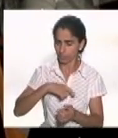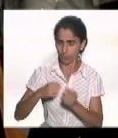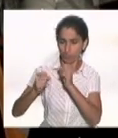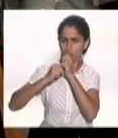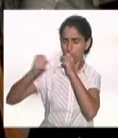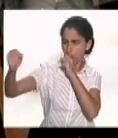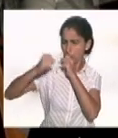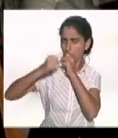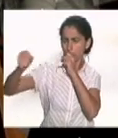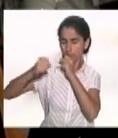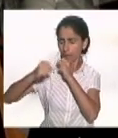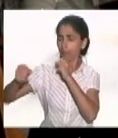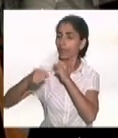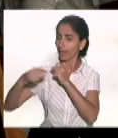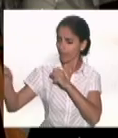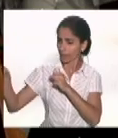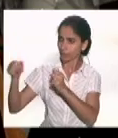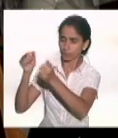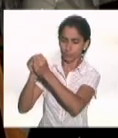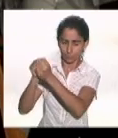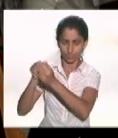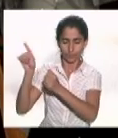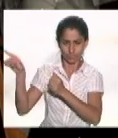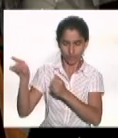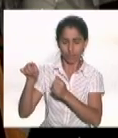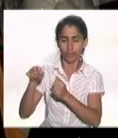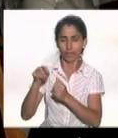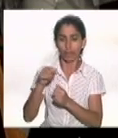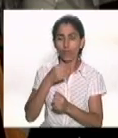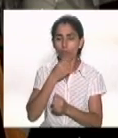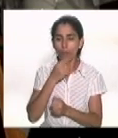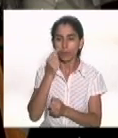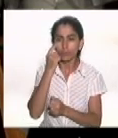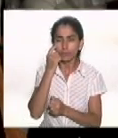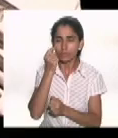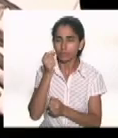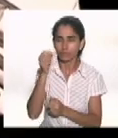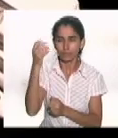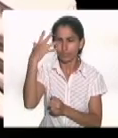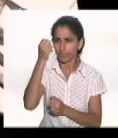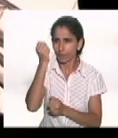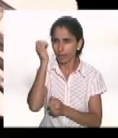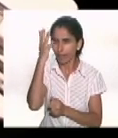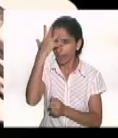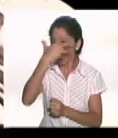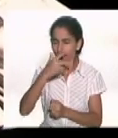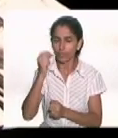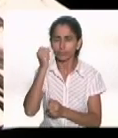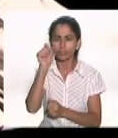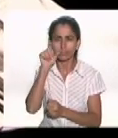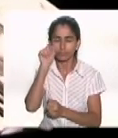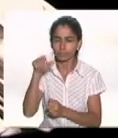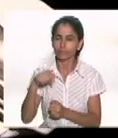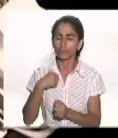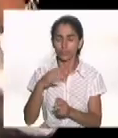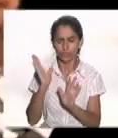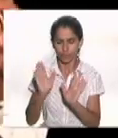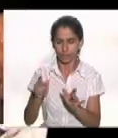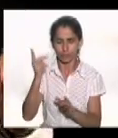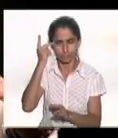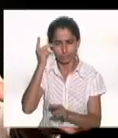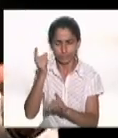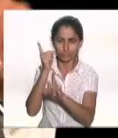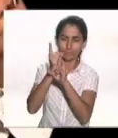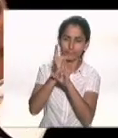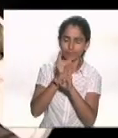chama Sam, é o trombonista, ele tinha os olhos clarinhos, sarará ele. Até eu tive com ele em São